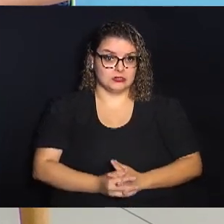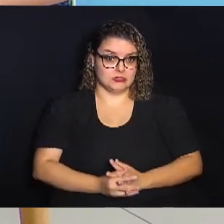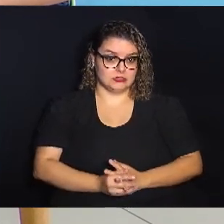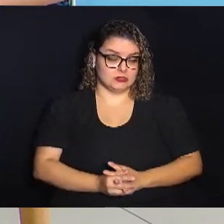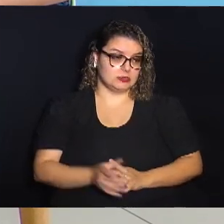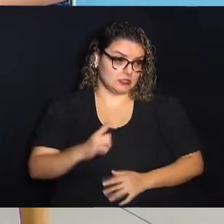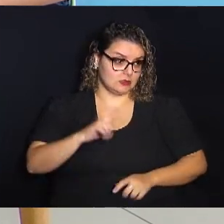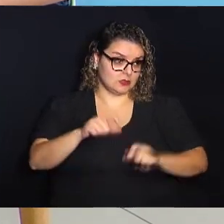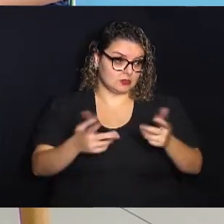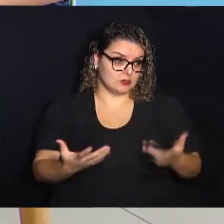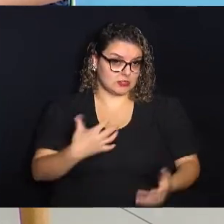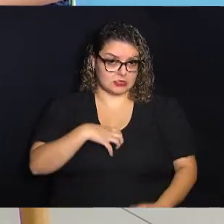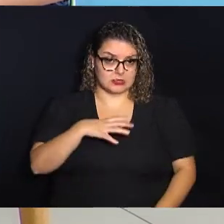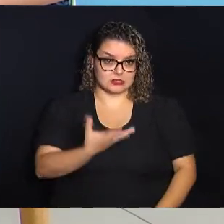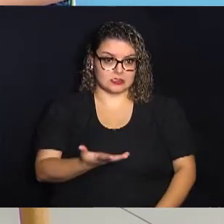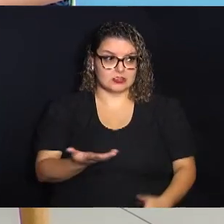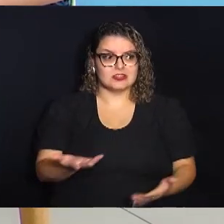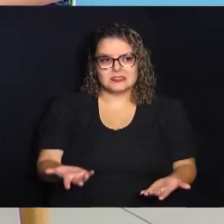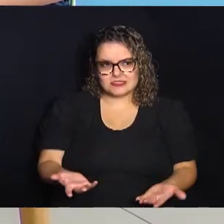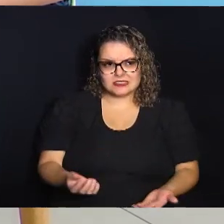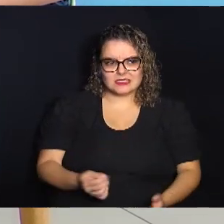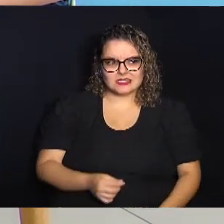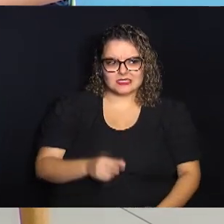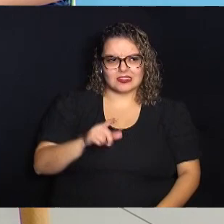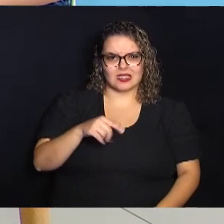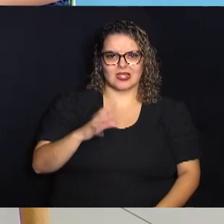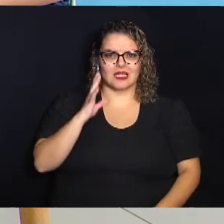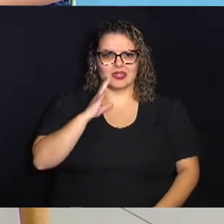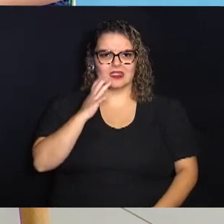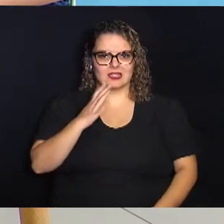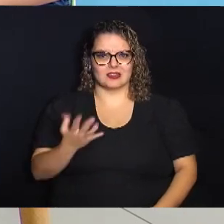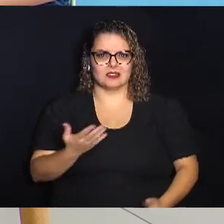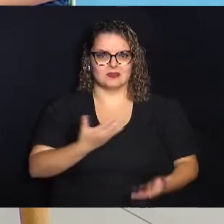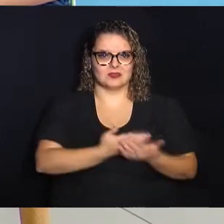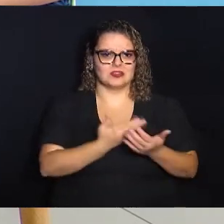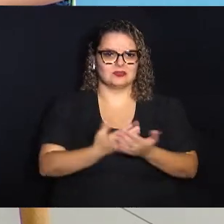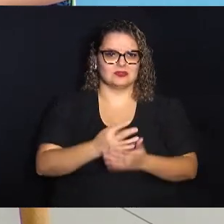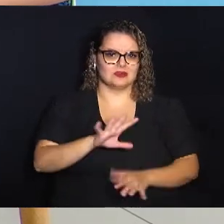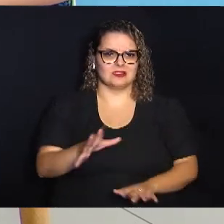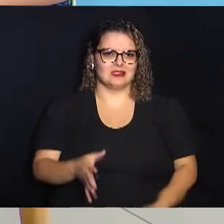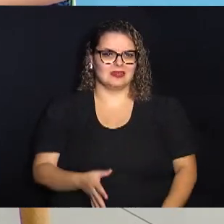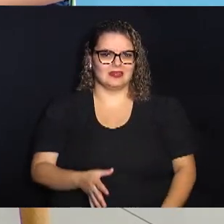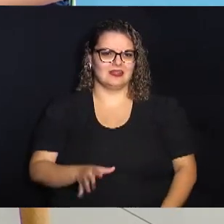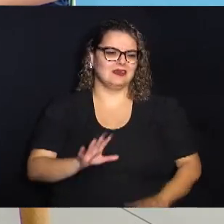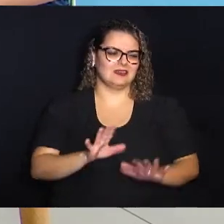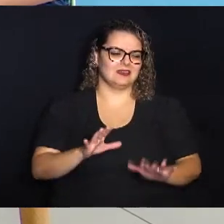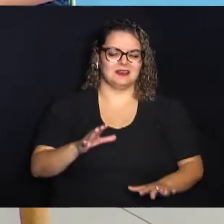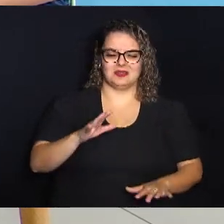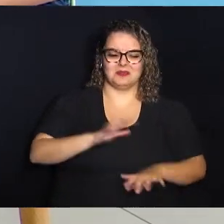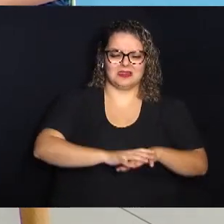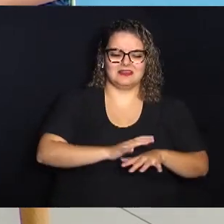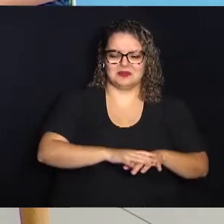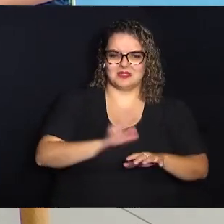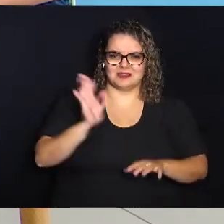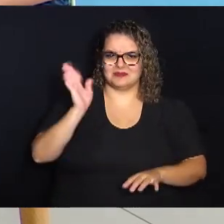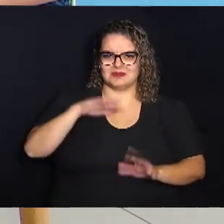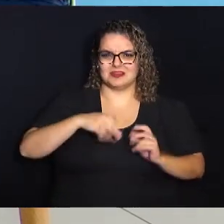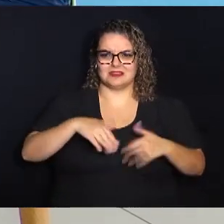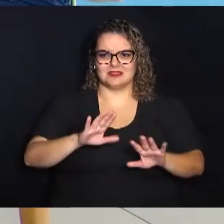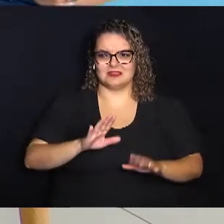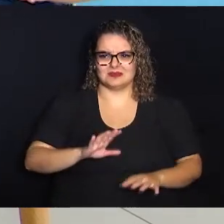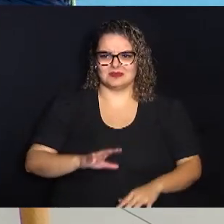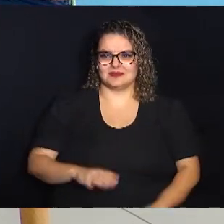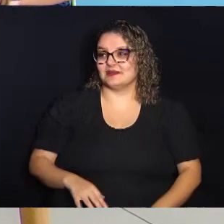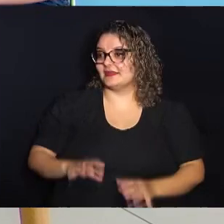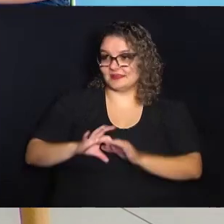assim, por isso que eu estou dando esse exemplo. E aí, é legal estudar as duas matérias ou não? A matemática eu não vou bem mesmo, tchau.